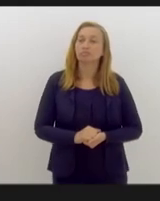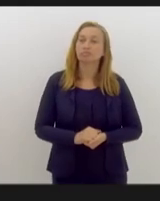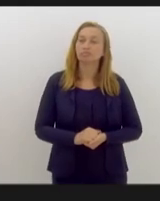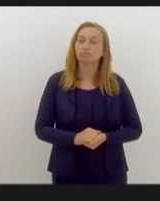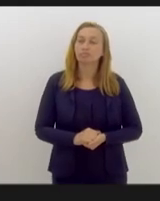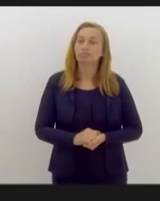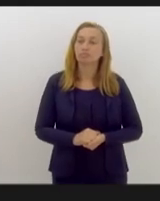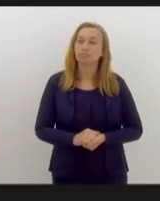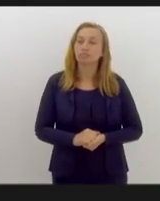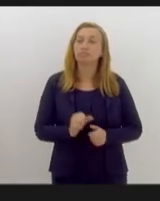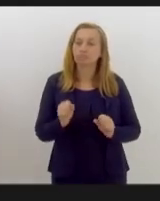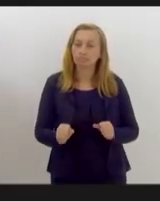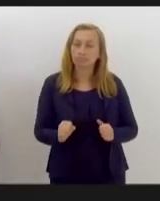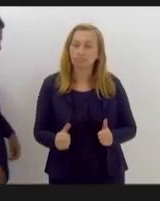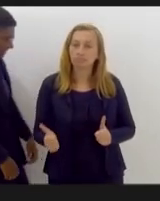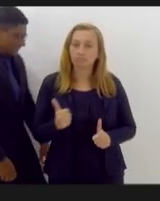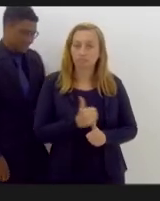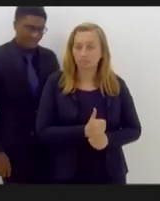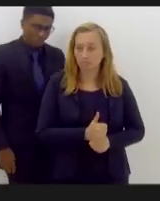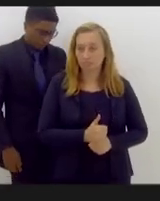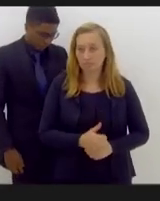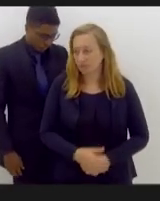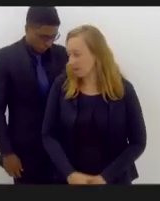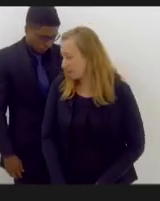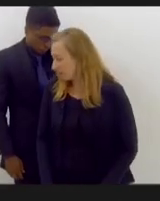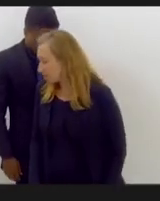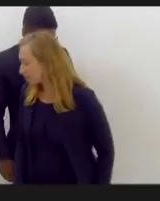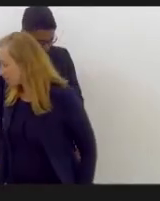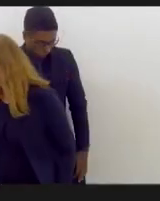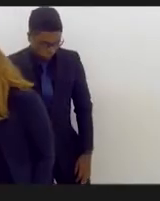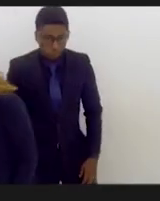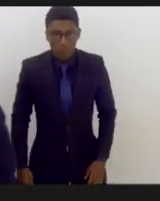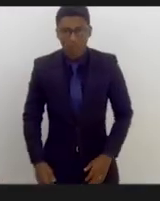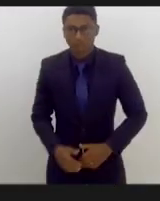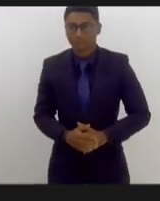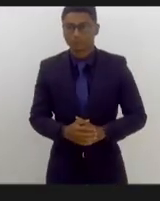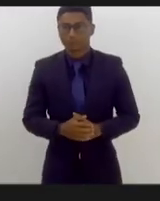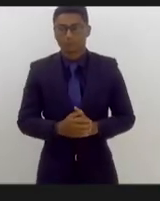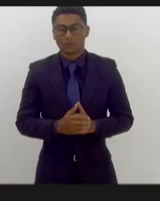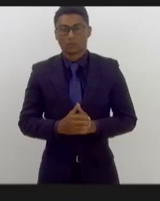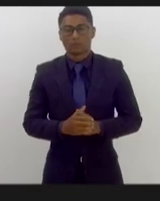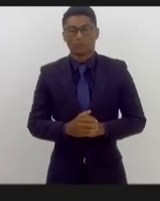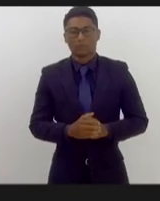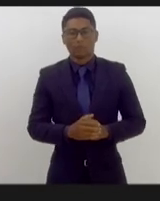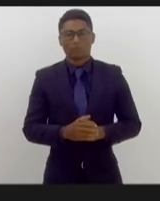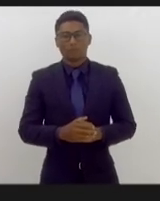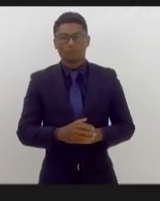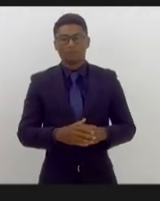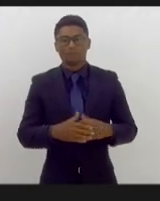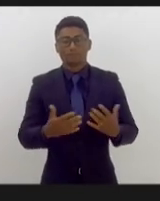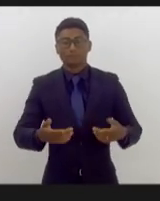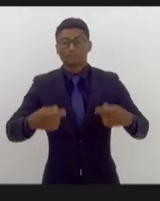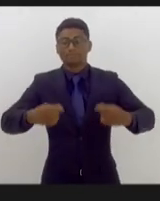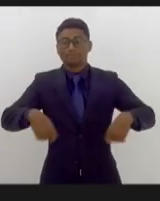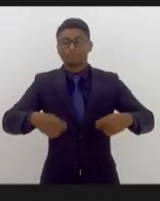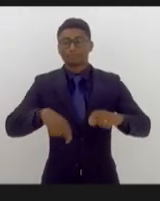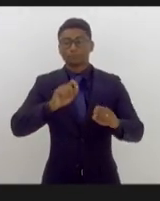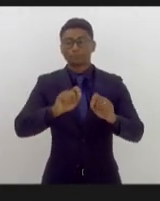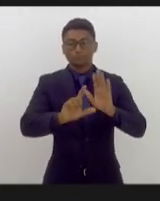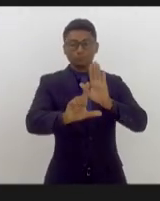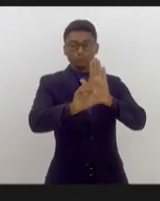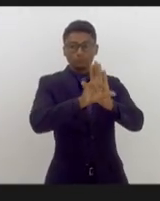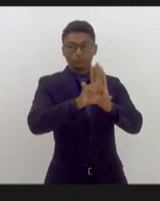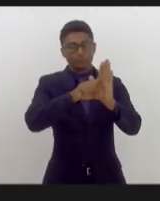presidente, que pode até ser pautado. Acho que a gente precisa, inclusive, revisar a legislação